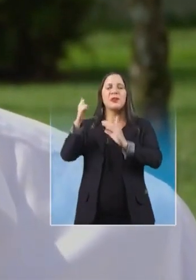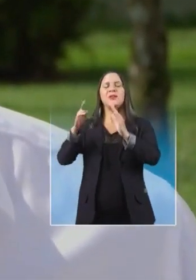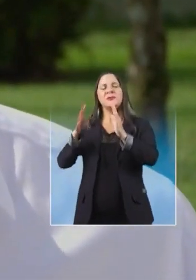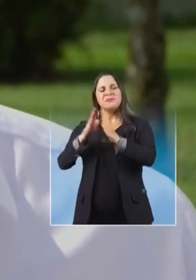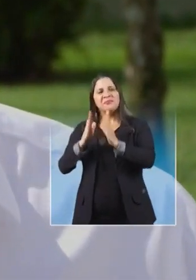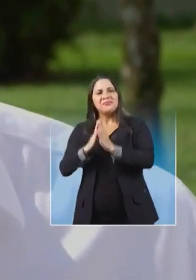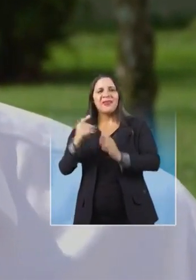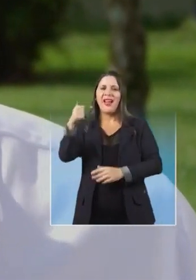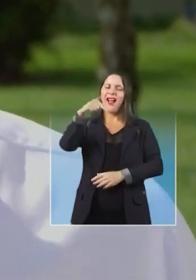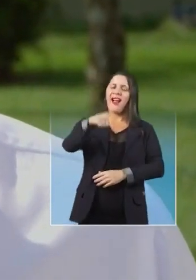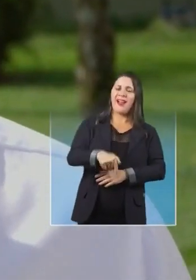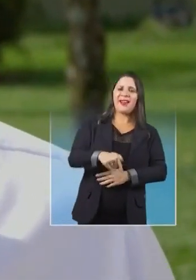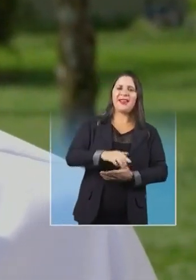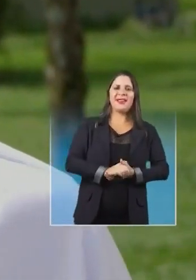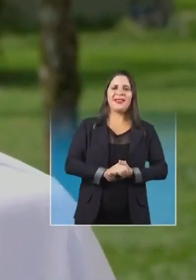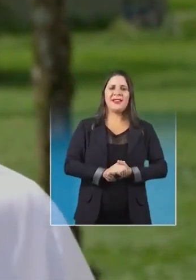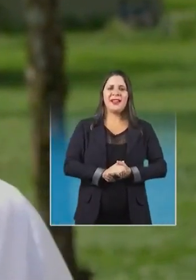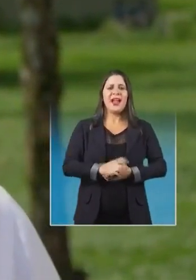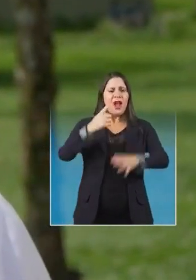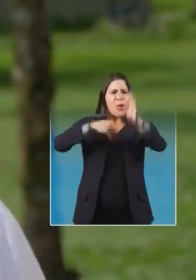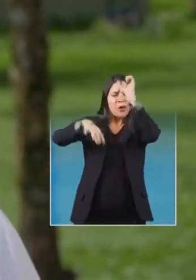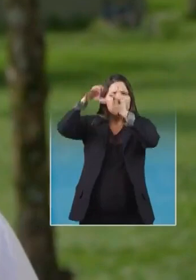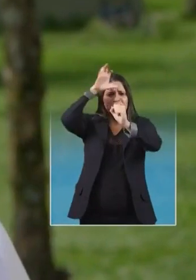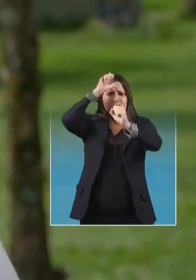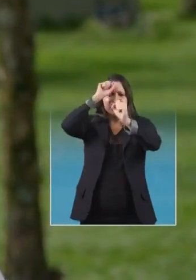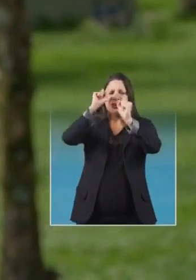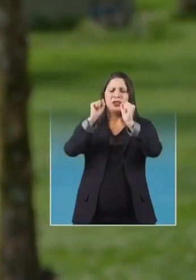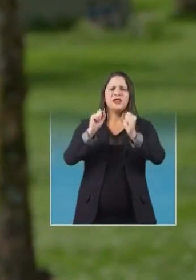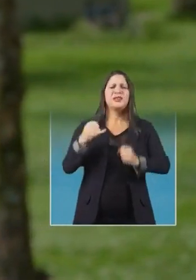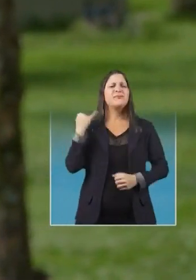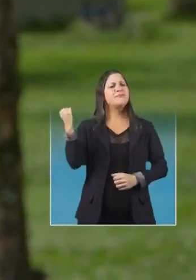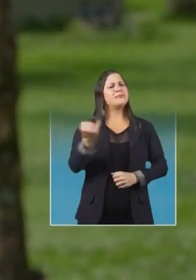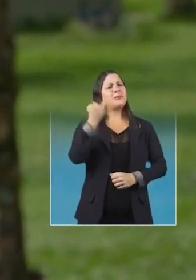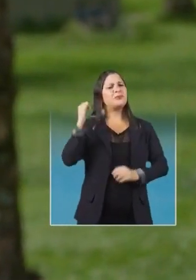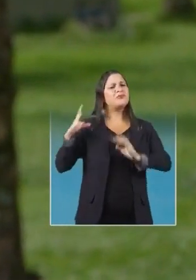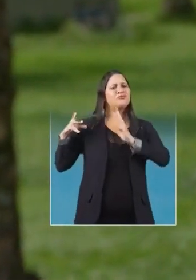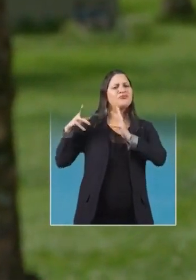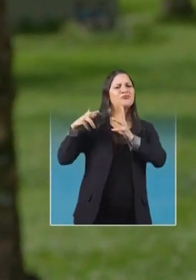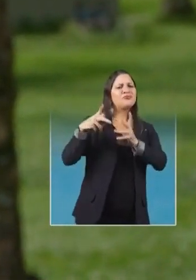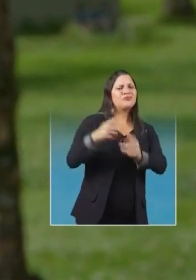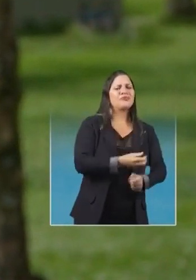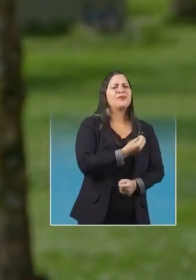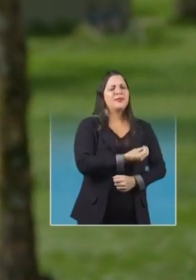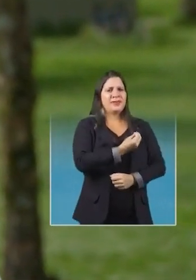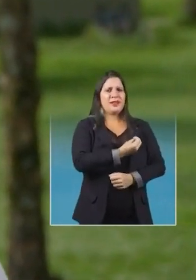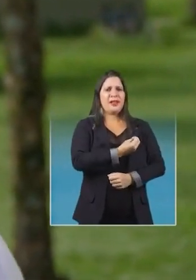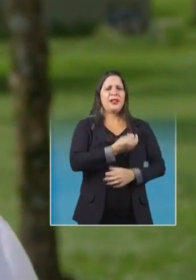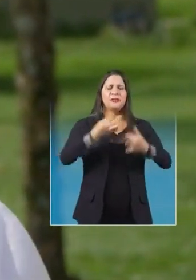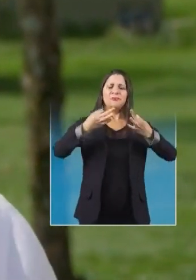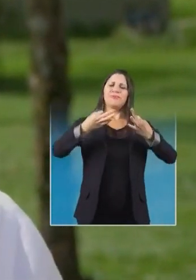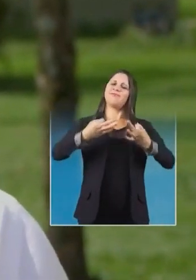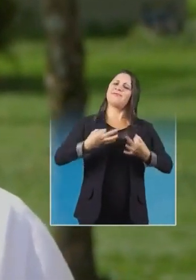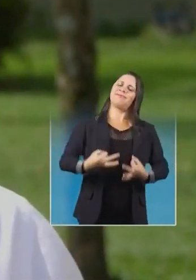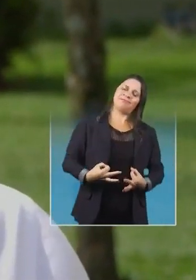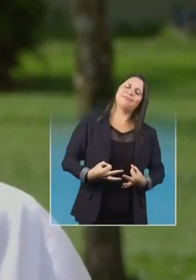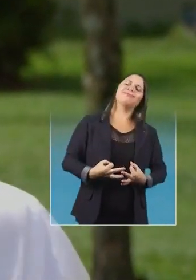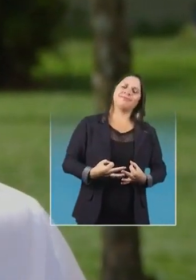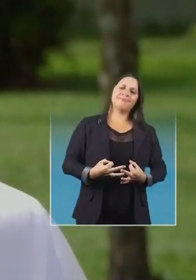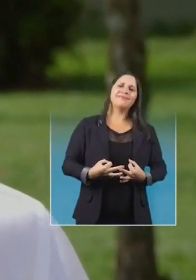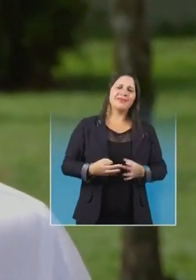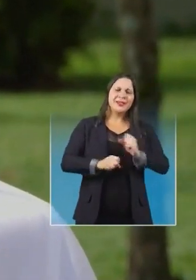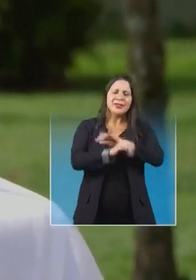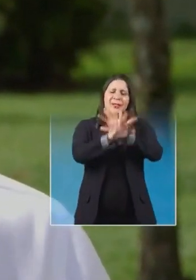aqui. E com eles, eu aprendi uma coisa muito importante ao longo da minha vida. A honestidade, a correção,